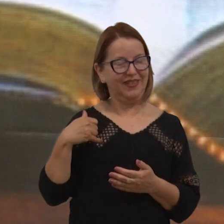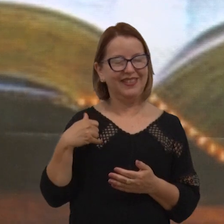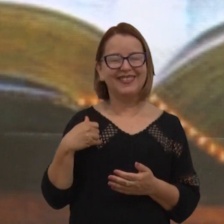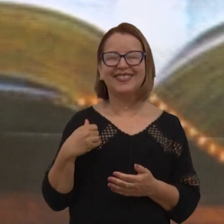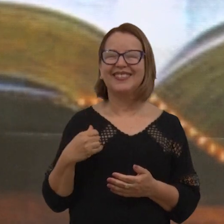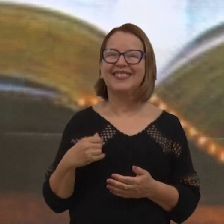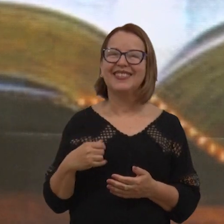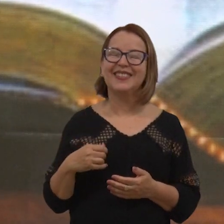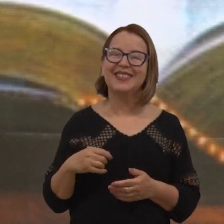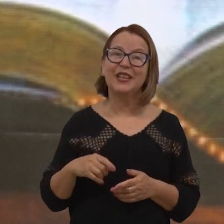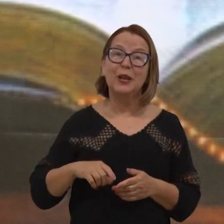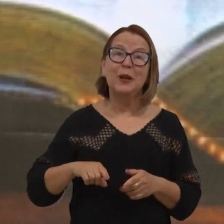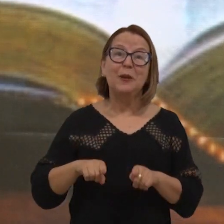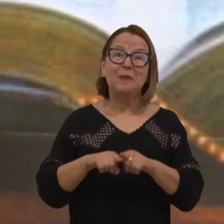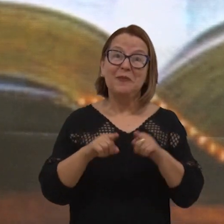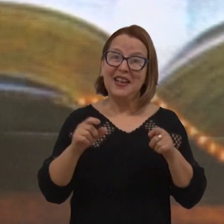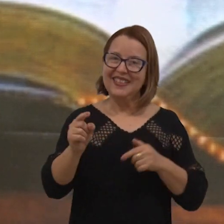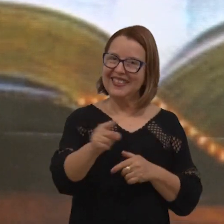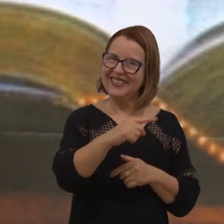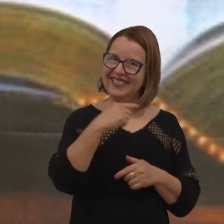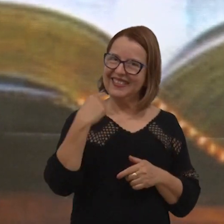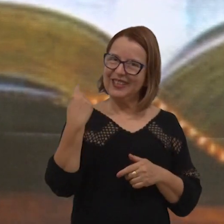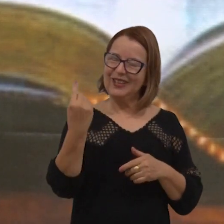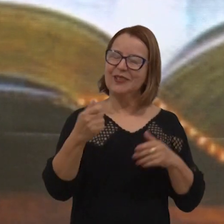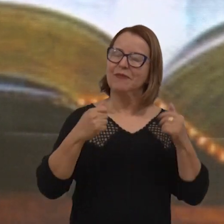é isso? Então, nós